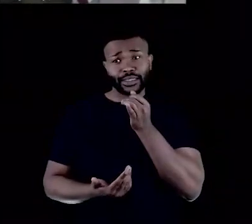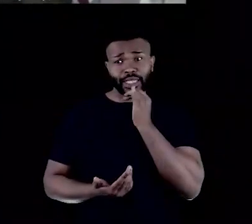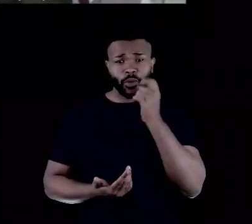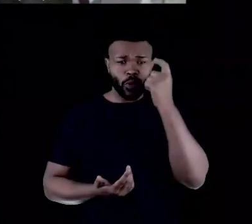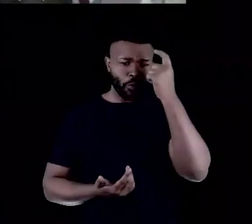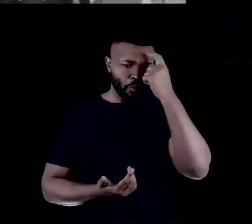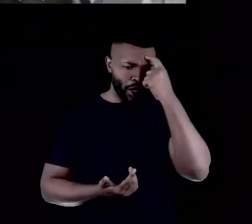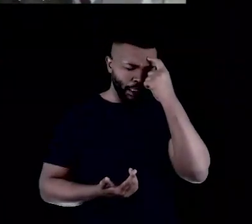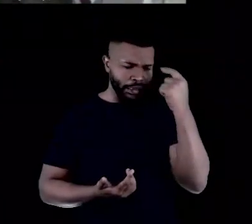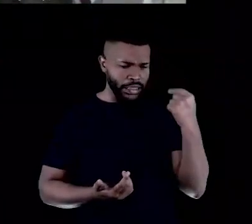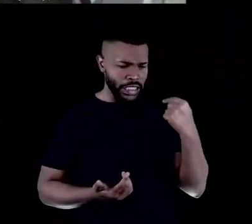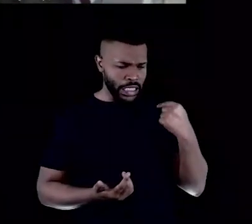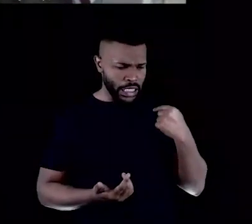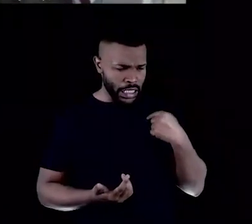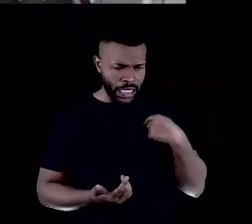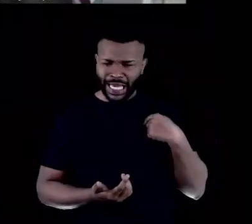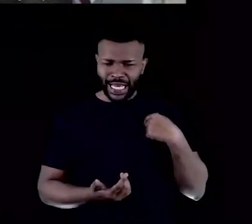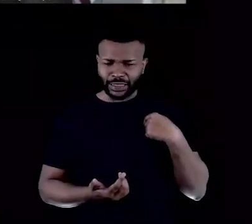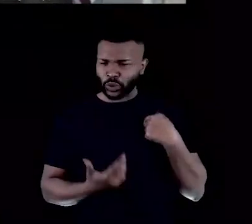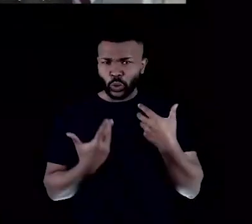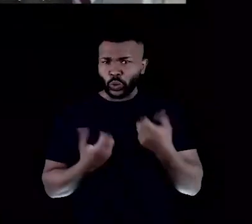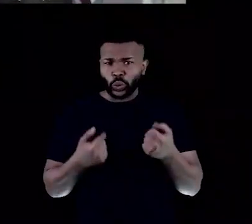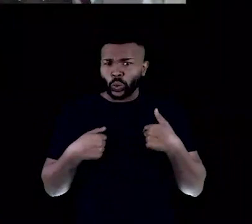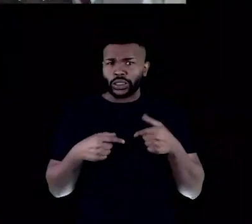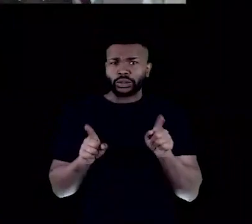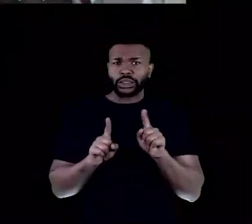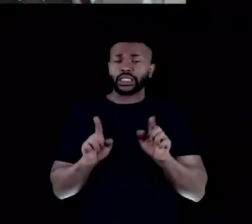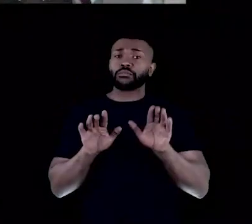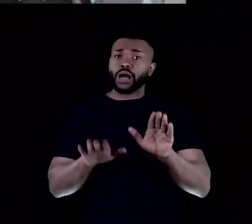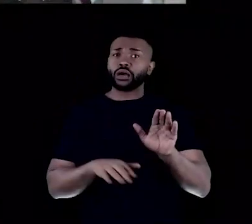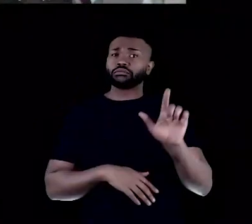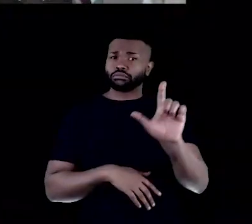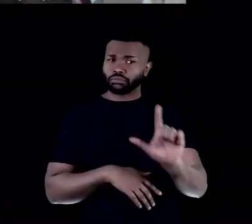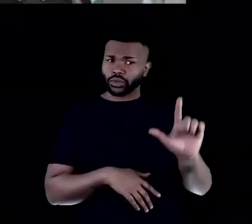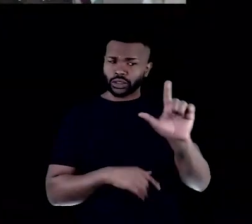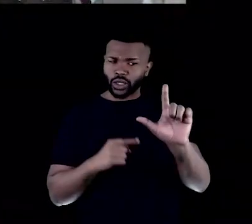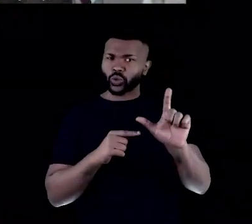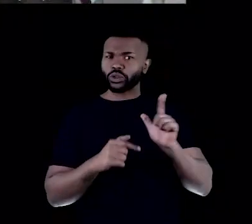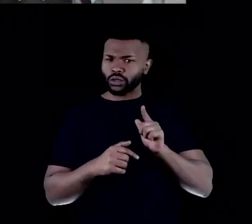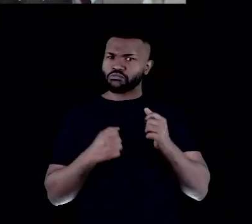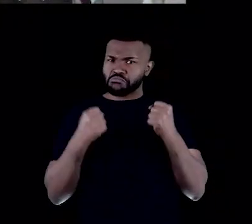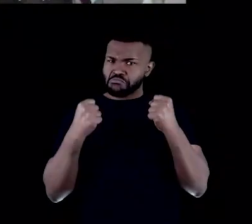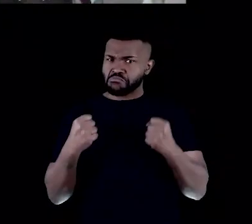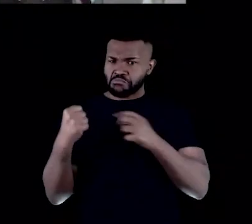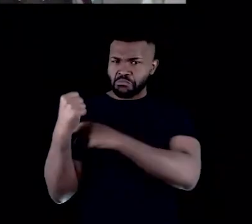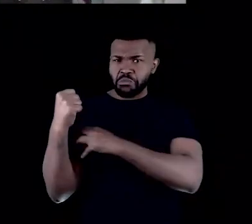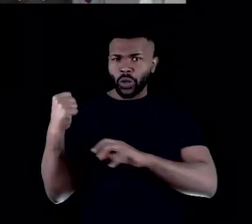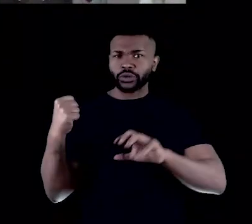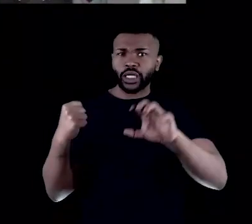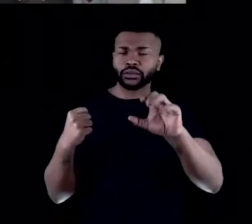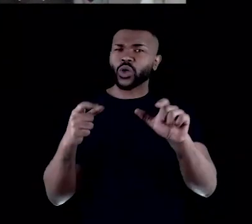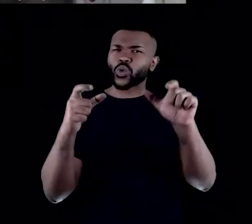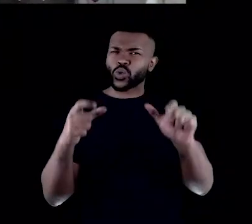ou de você achar que você não é validado, assim. A literatura tem essa potência